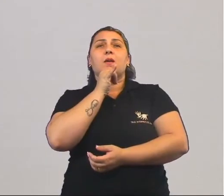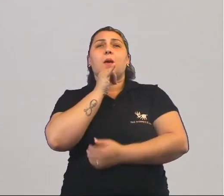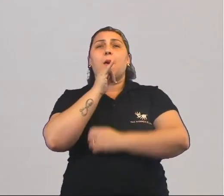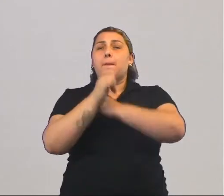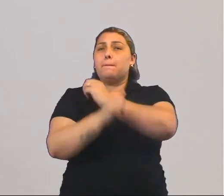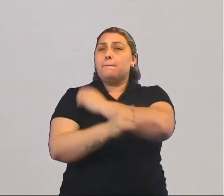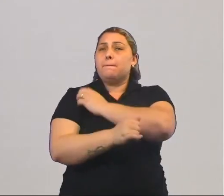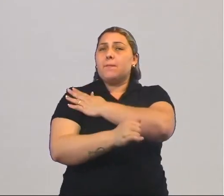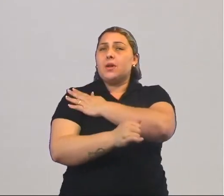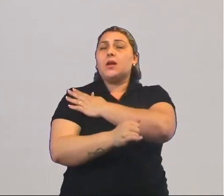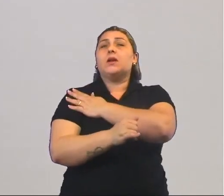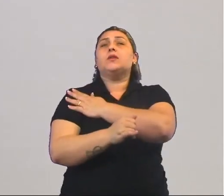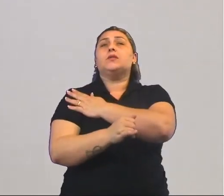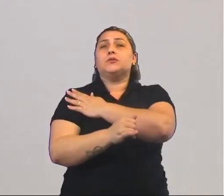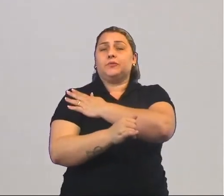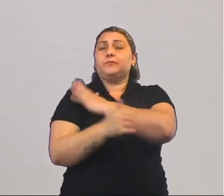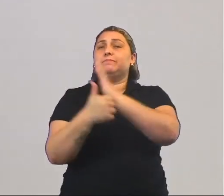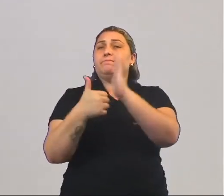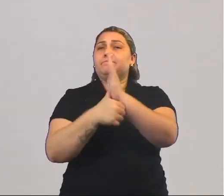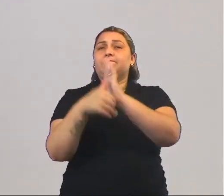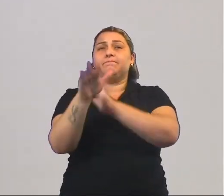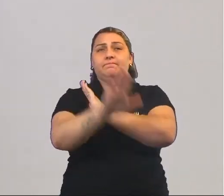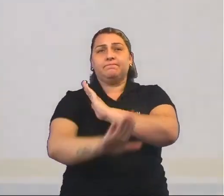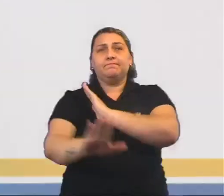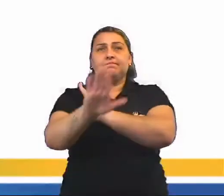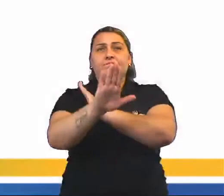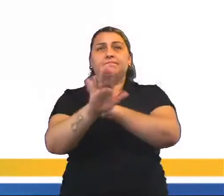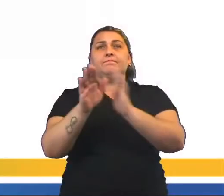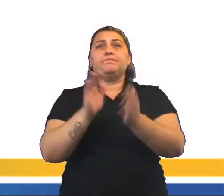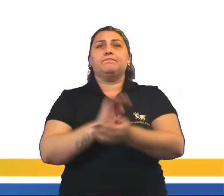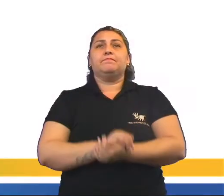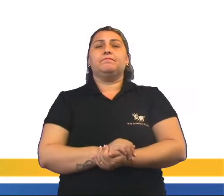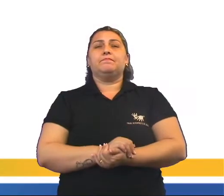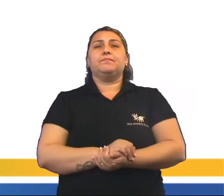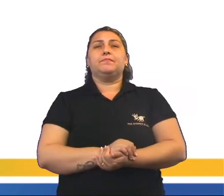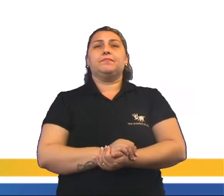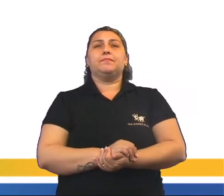preconceito nessa nossa formação de identidade nacional.